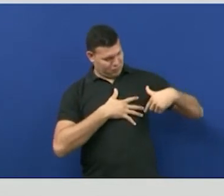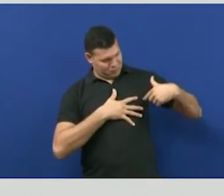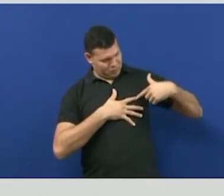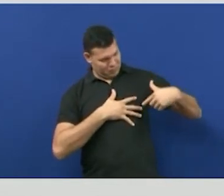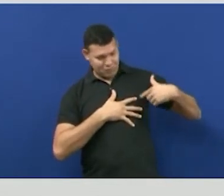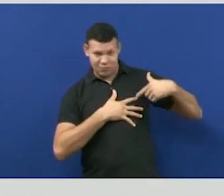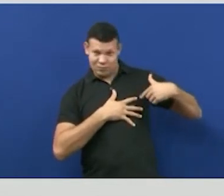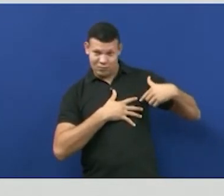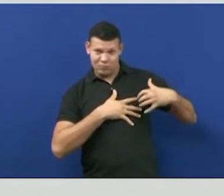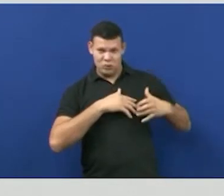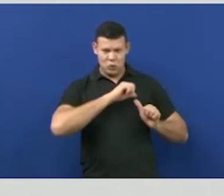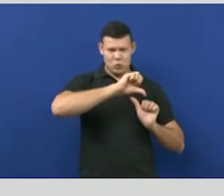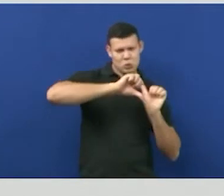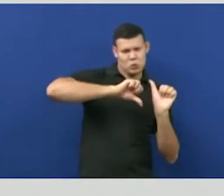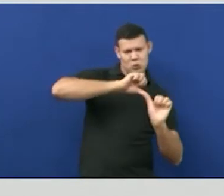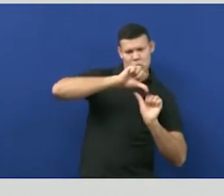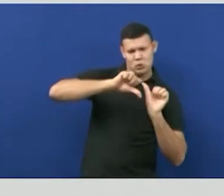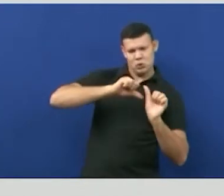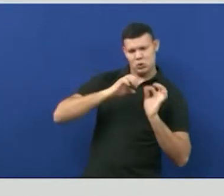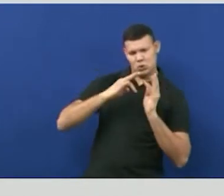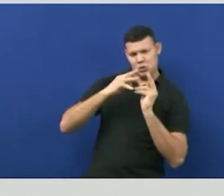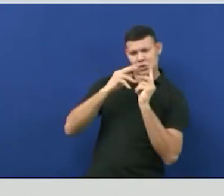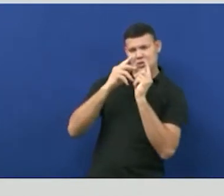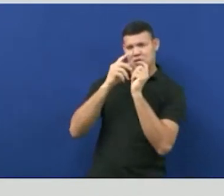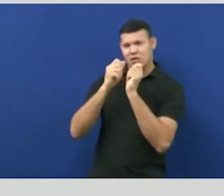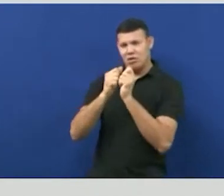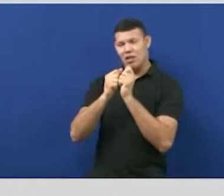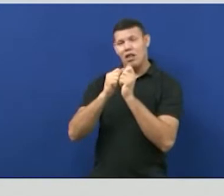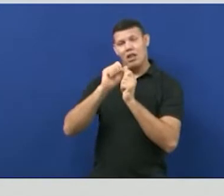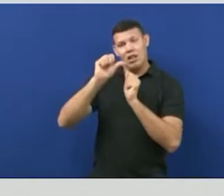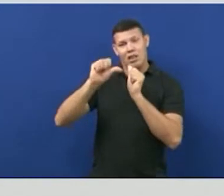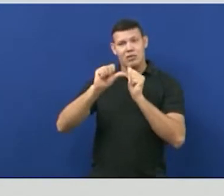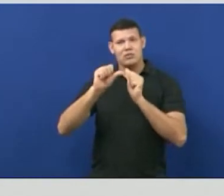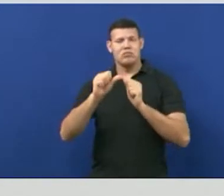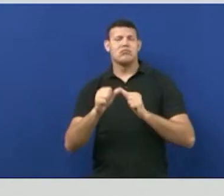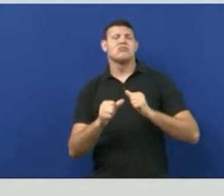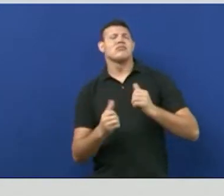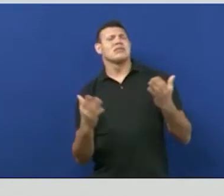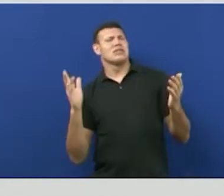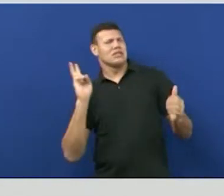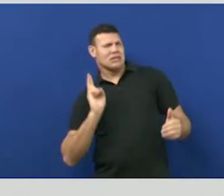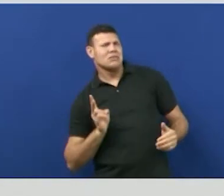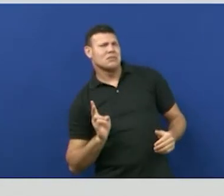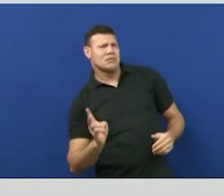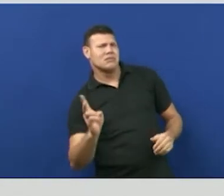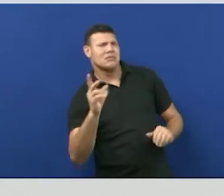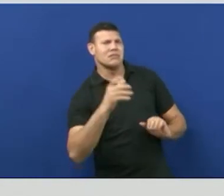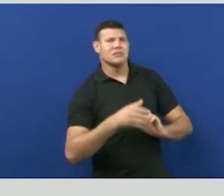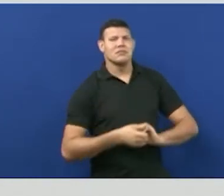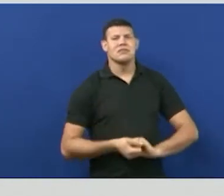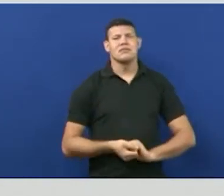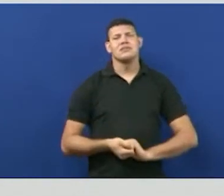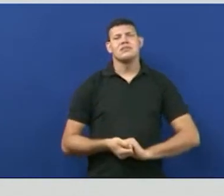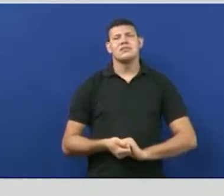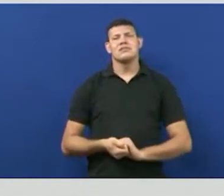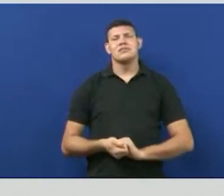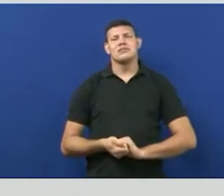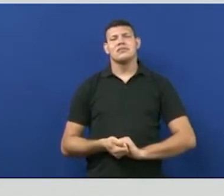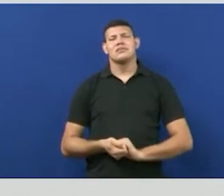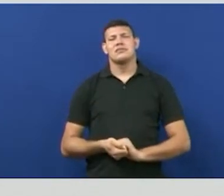carbônico. E ele precisa voltar aos alvéolos dos pulmões para que essa troca seja realizada